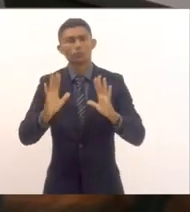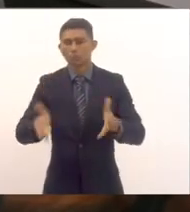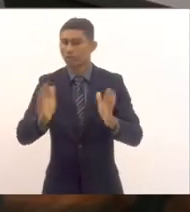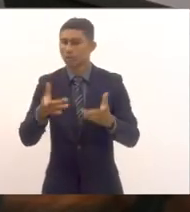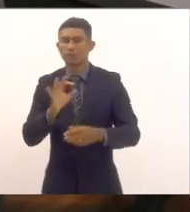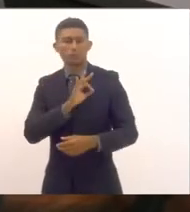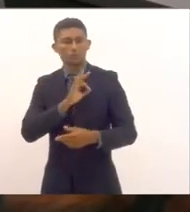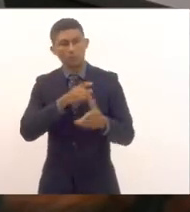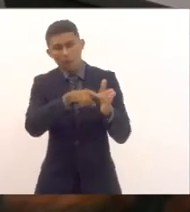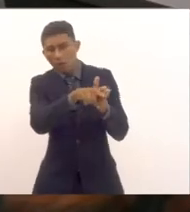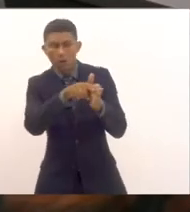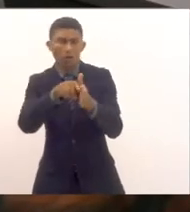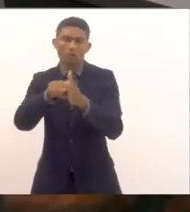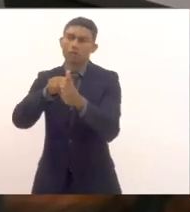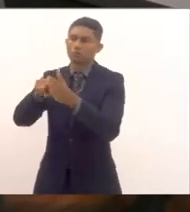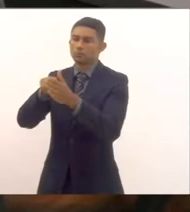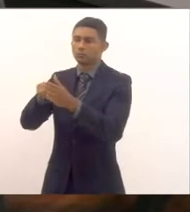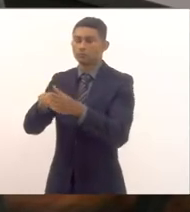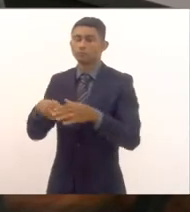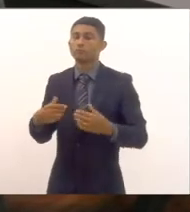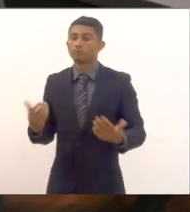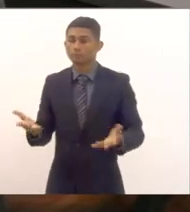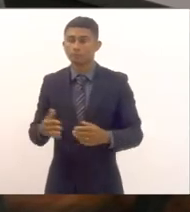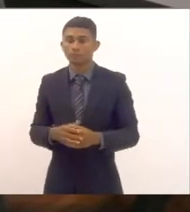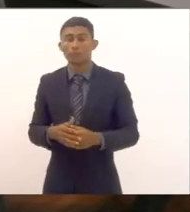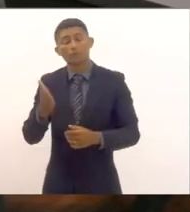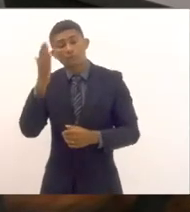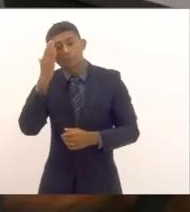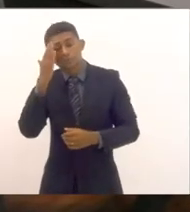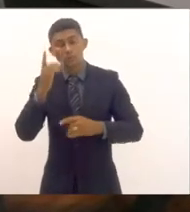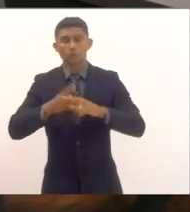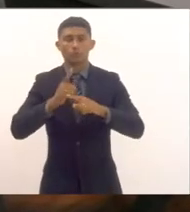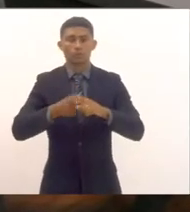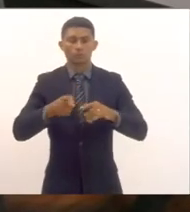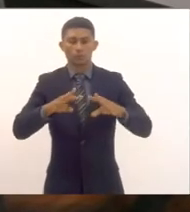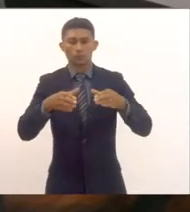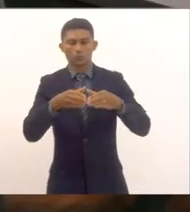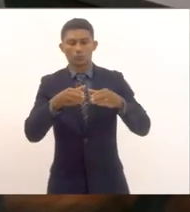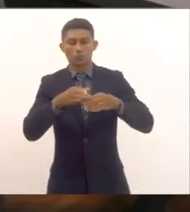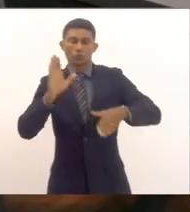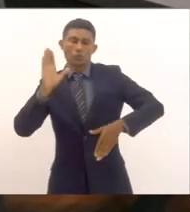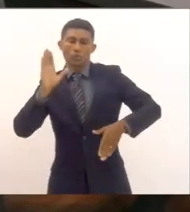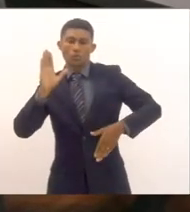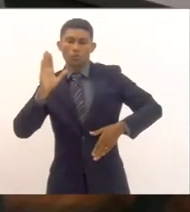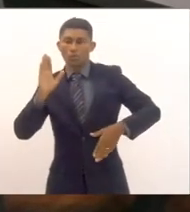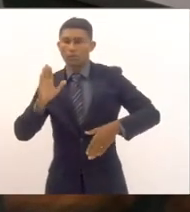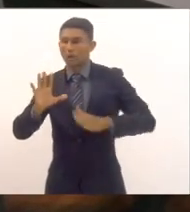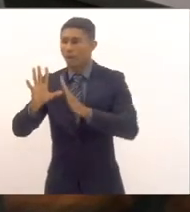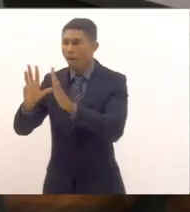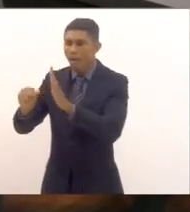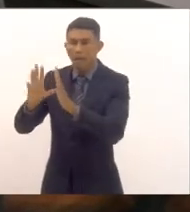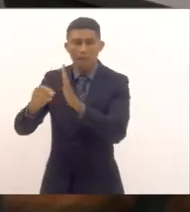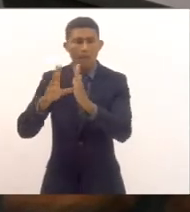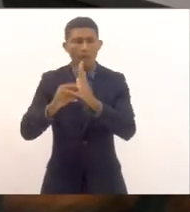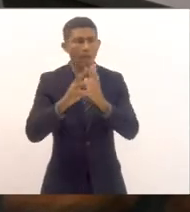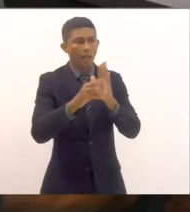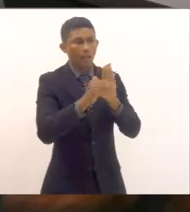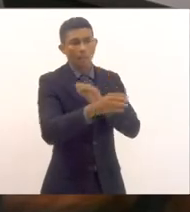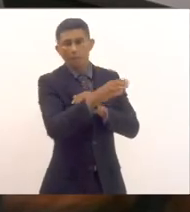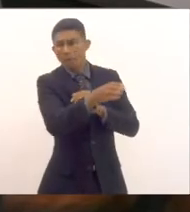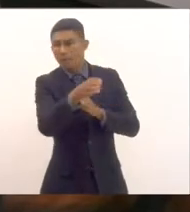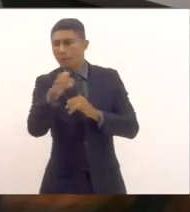a a mancha sendo sendo flutuante a gente faz uma oração e vai e vai